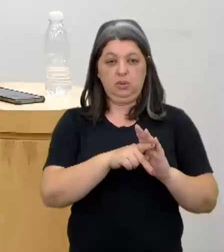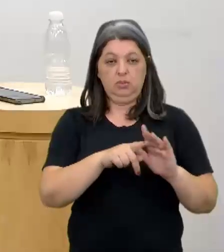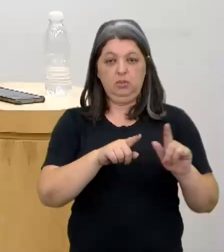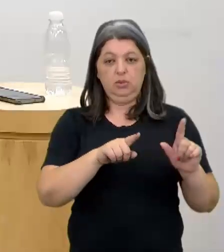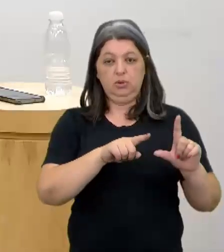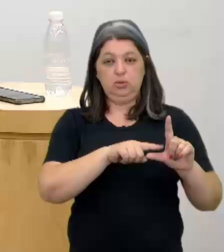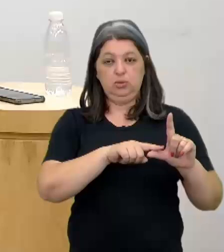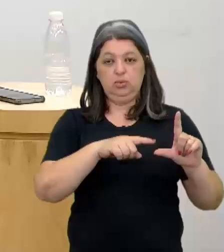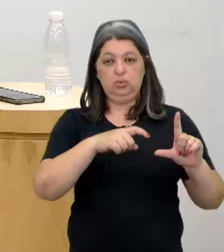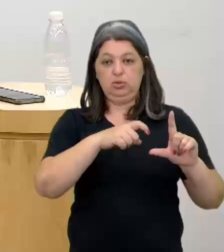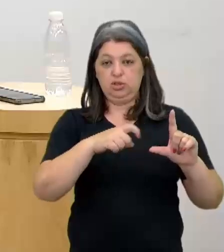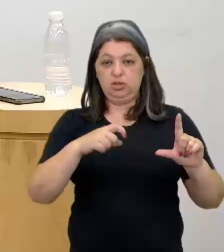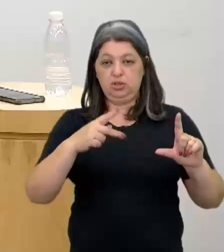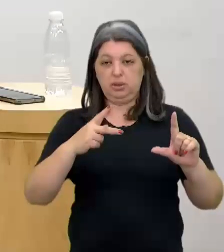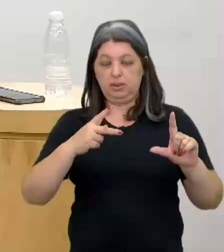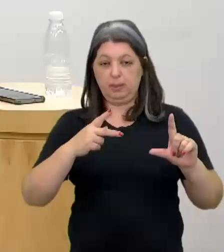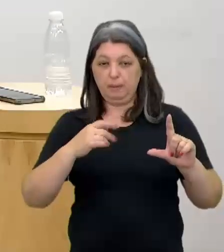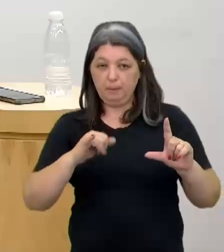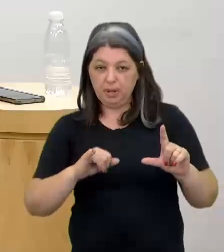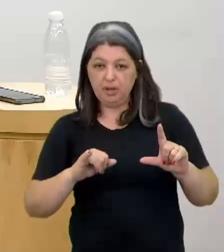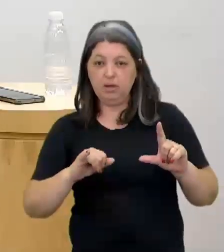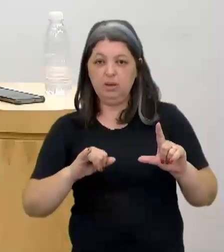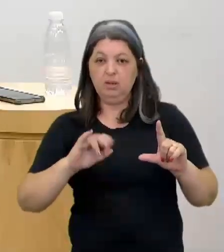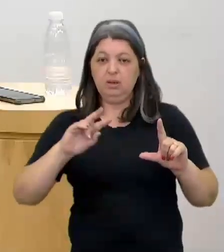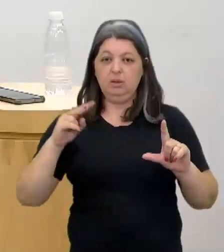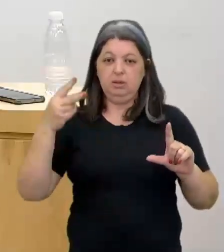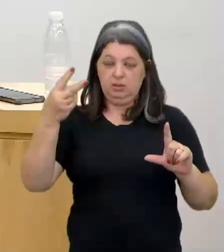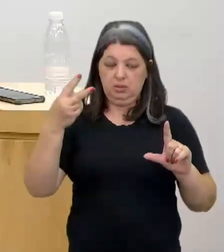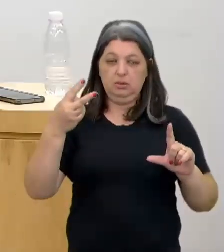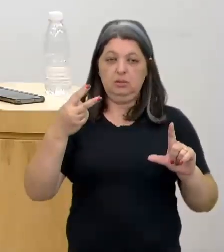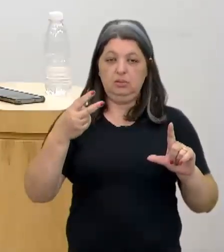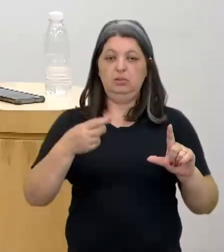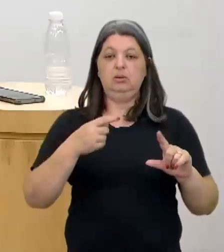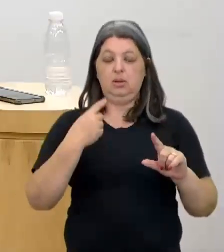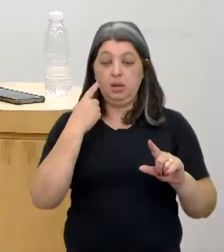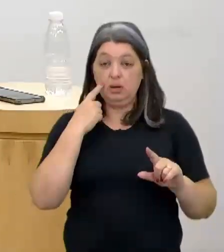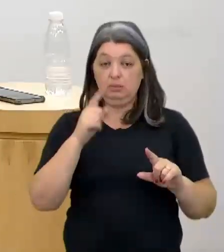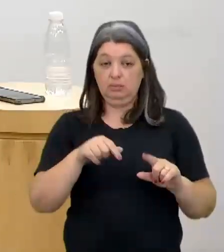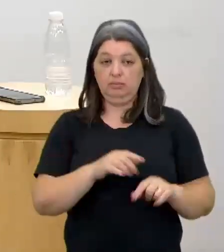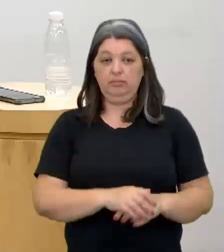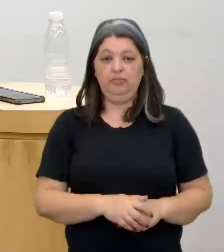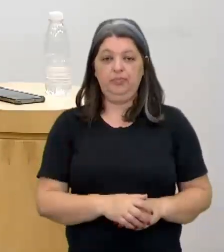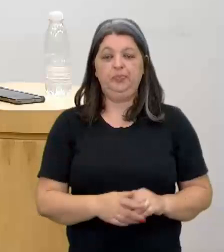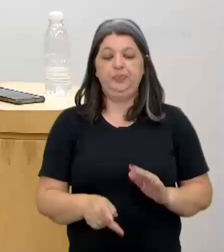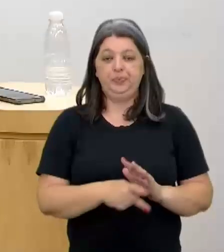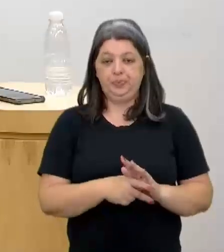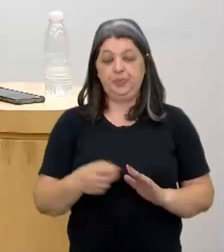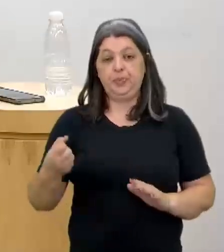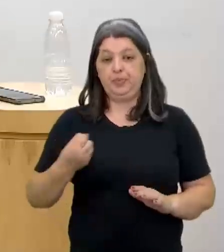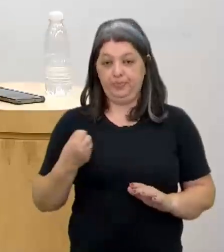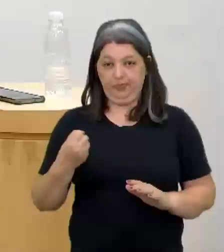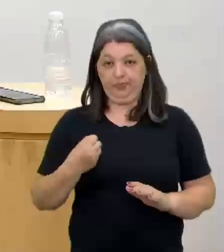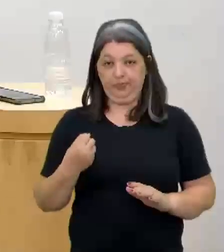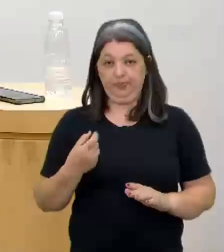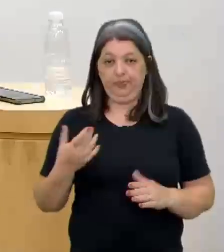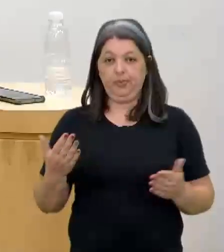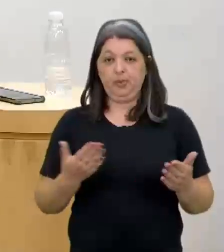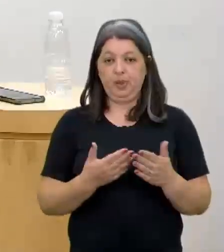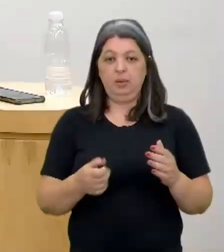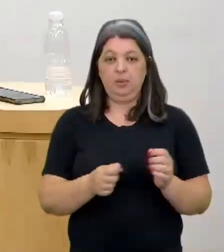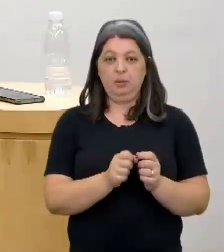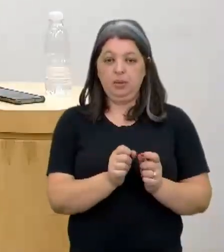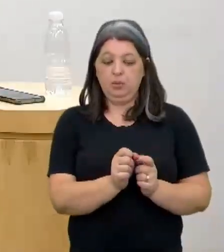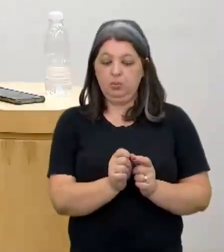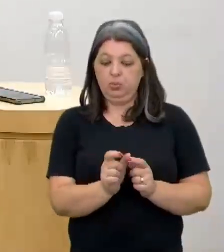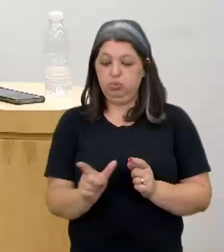x, o pi sobre 2, né? O 3pi sobre 2, o 2pi, nestes valores. Então, agora, a gente vai estar mexendo na